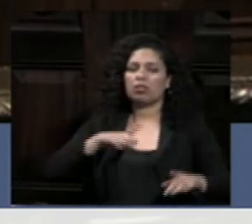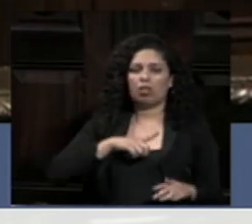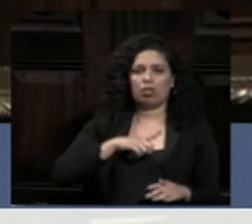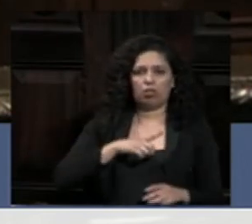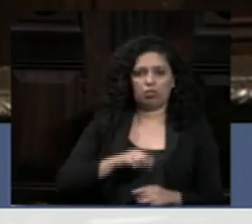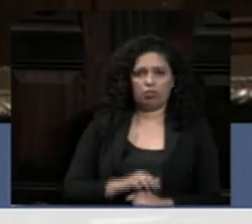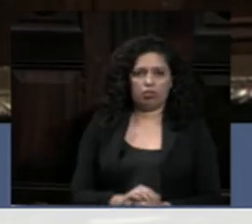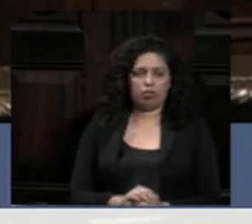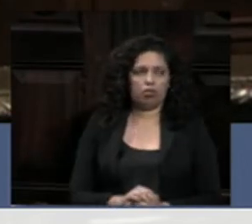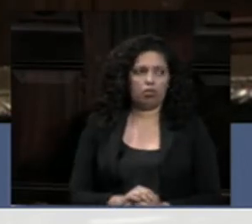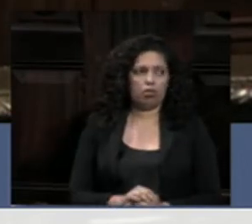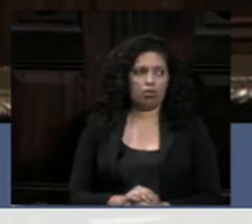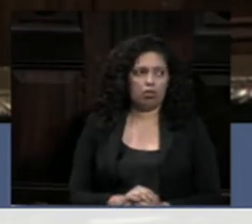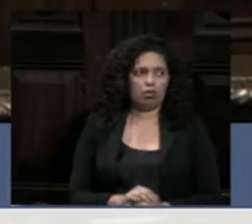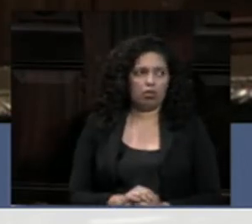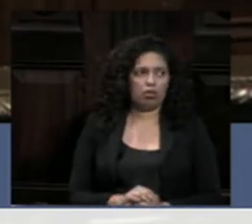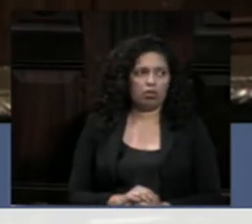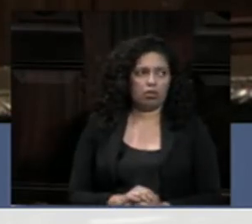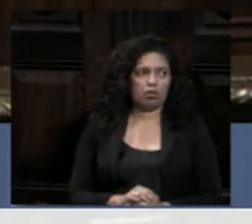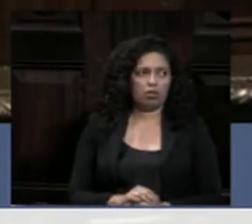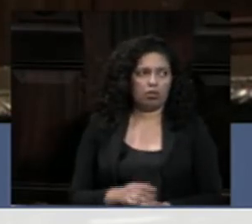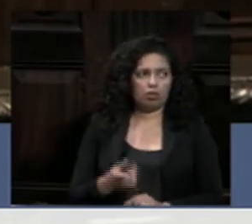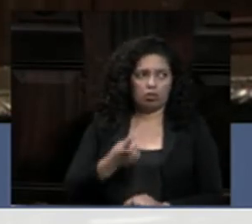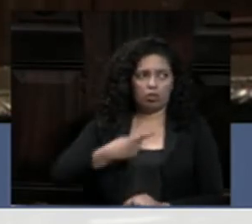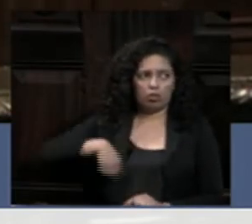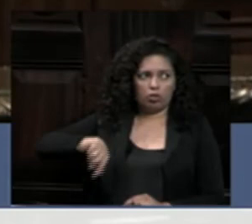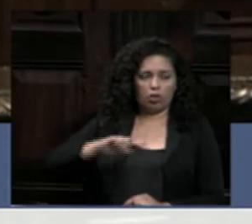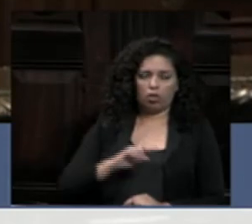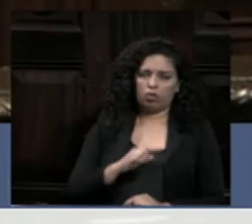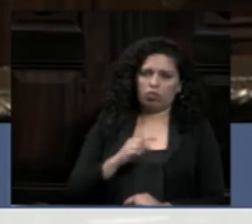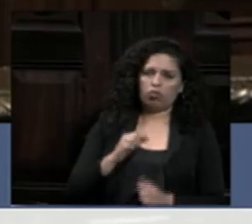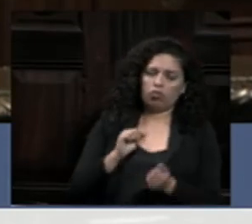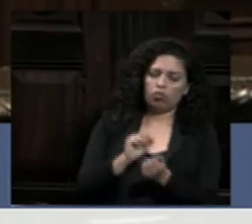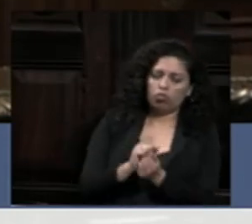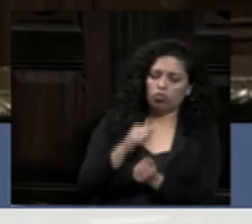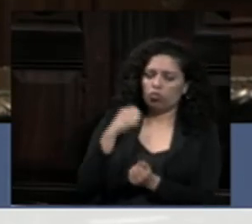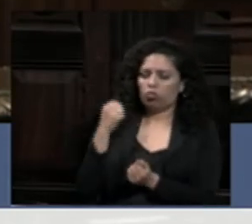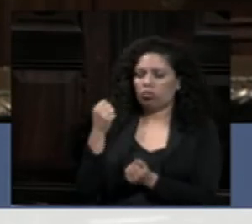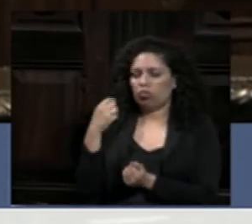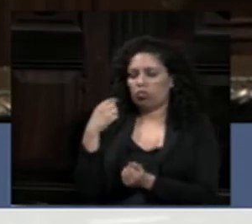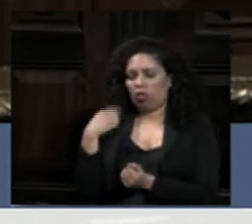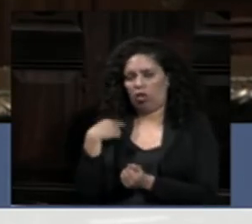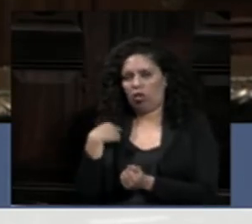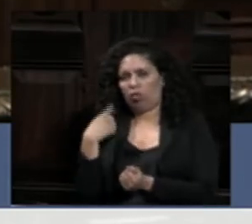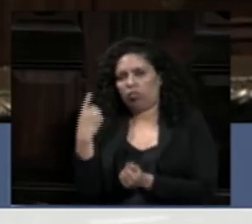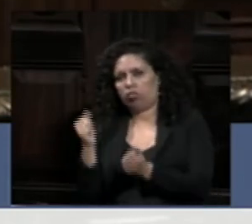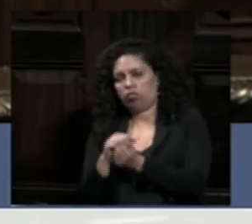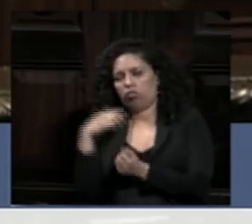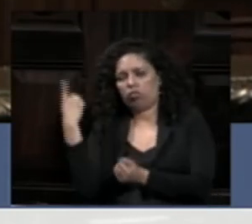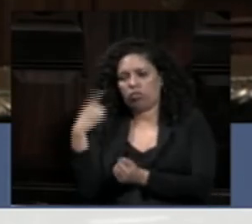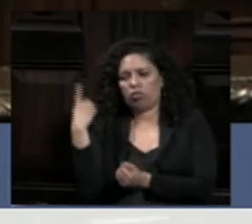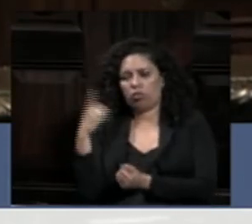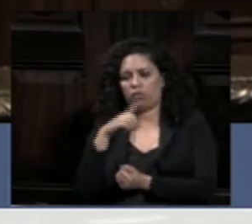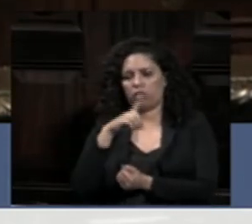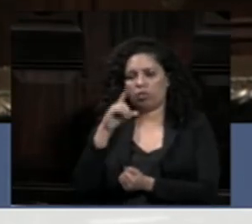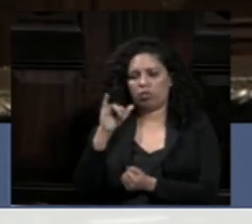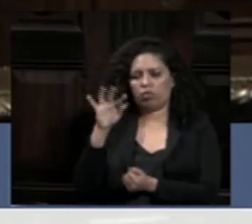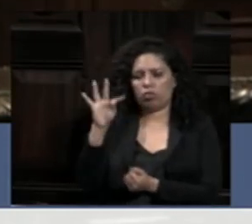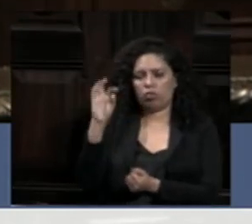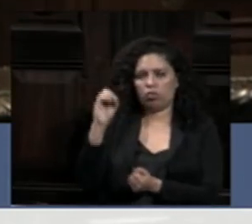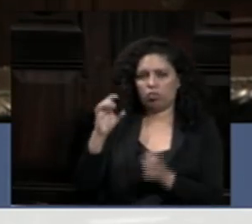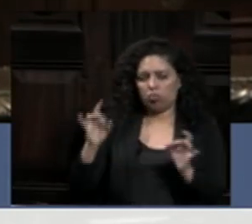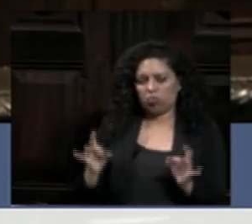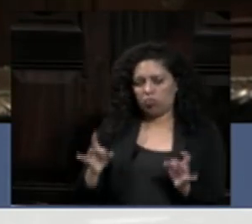seguir. E não vamos, nem eu, nem o deputado Dica, abandonar